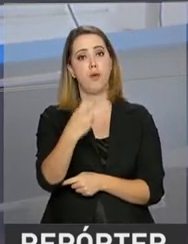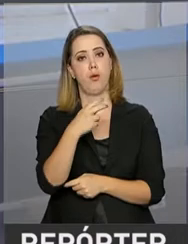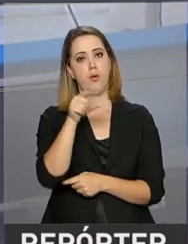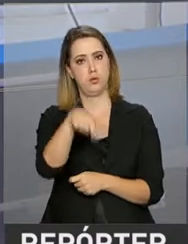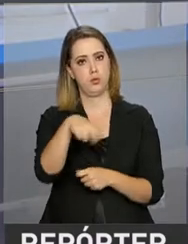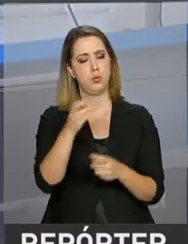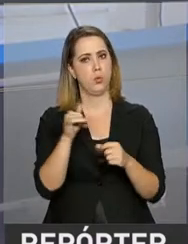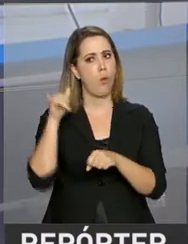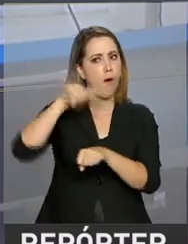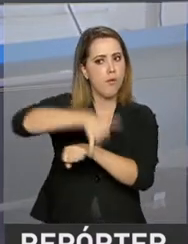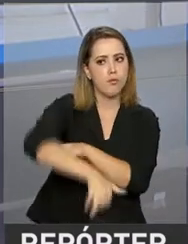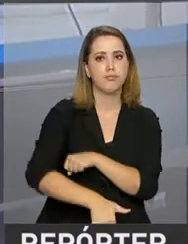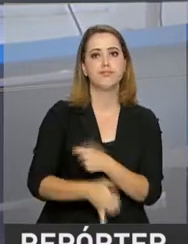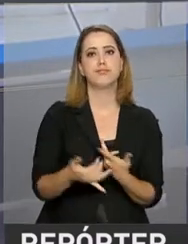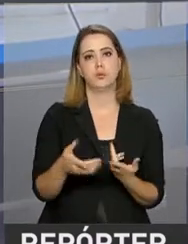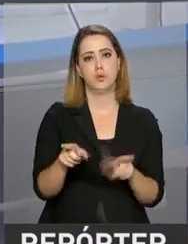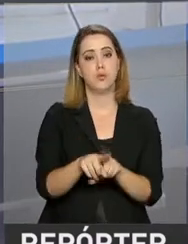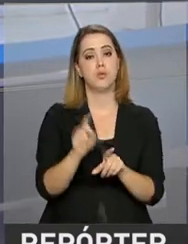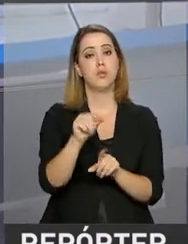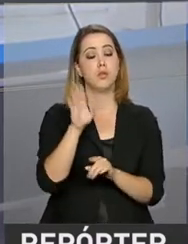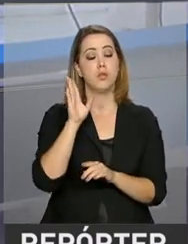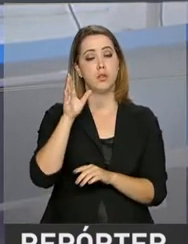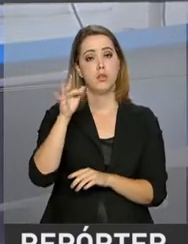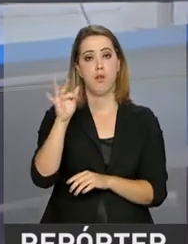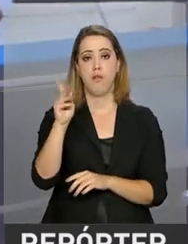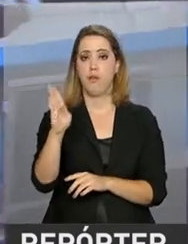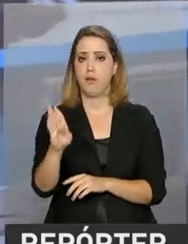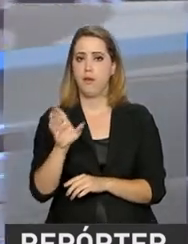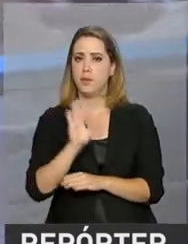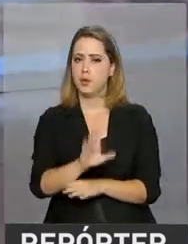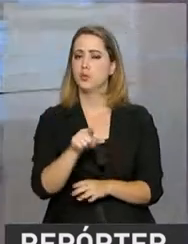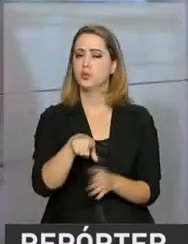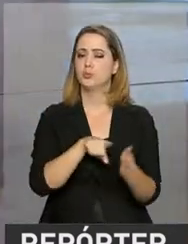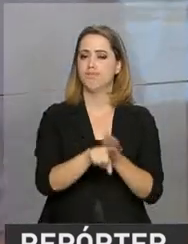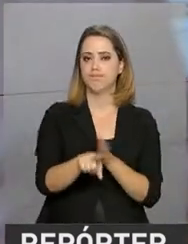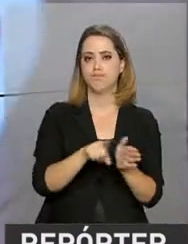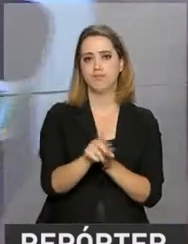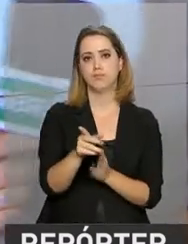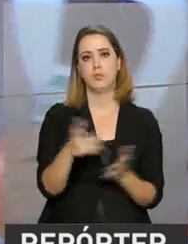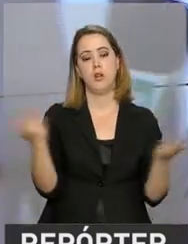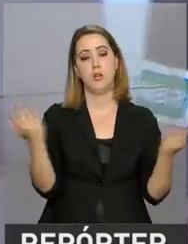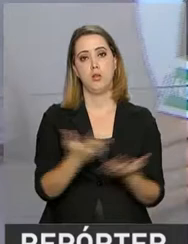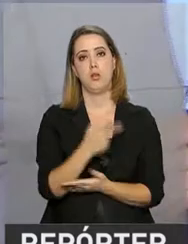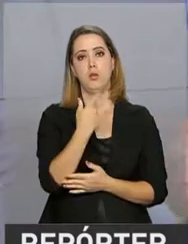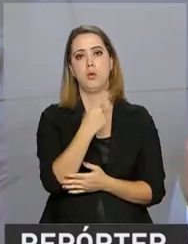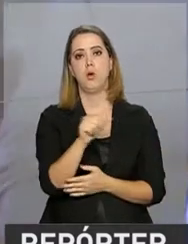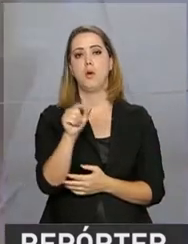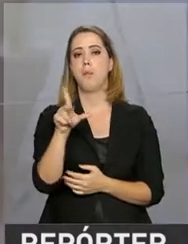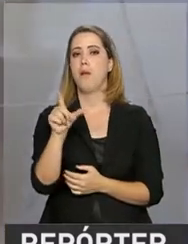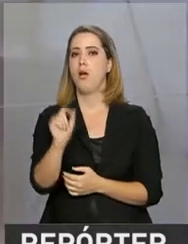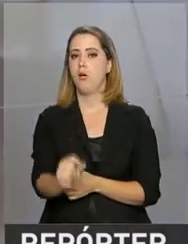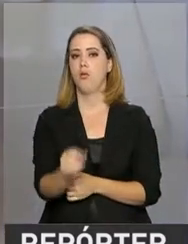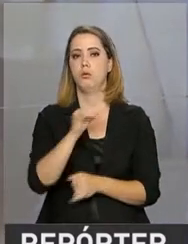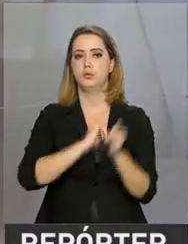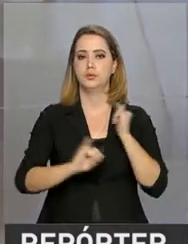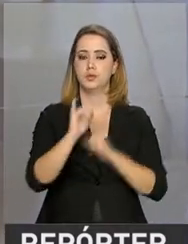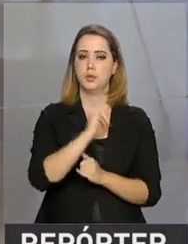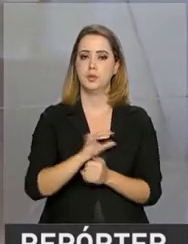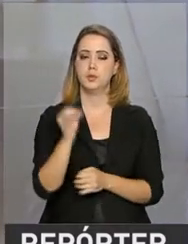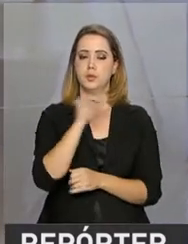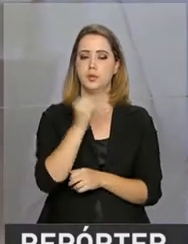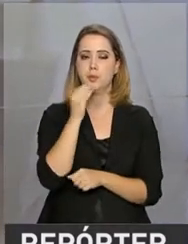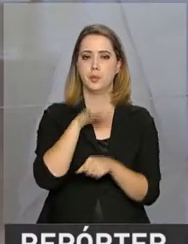aeronáutica auxilia nas investigações ao vivo repórter paulo la sálvia tem mais força pra gente olá paulo boa